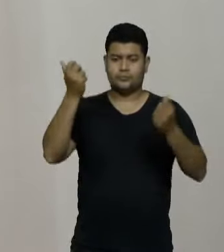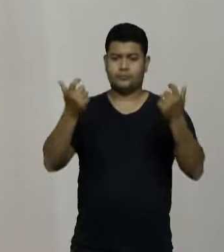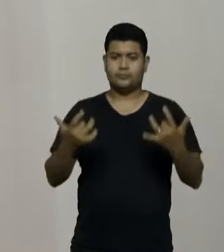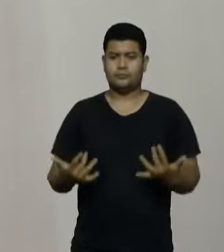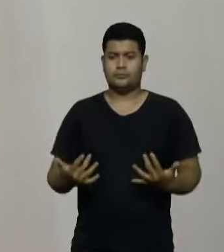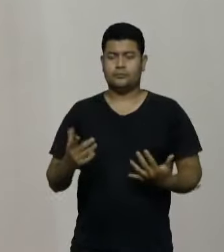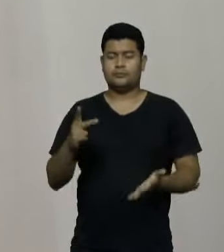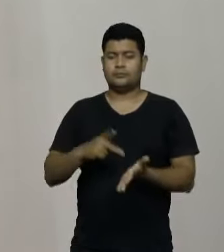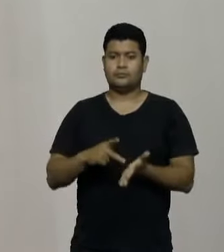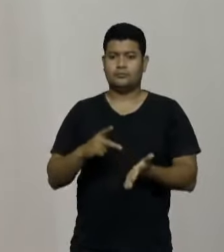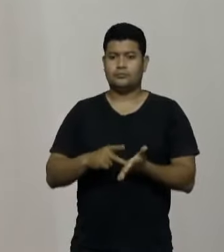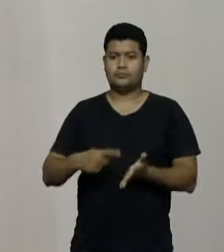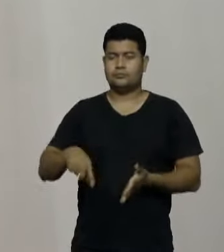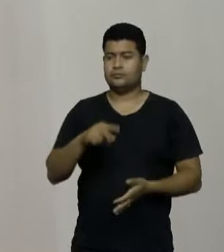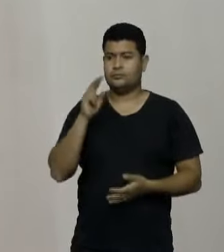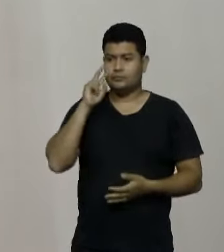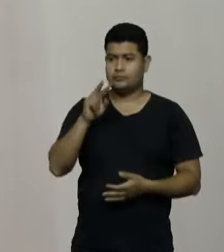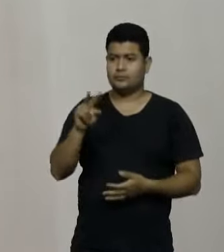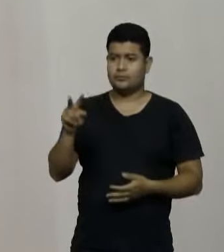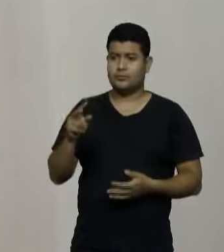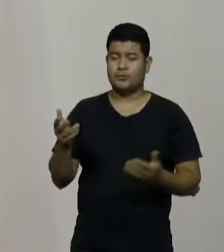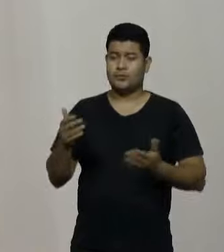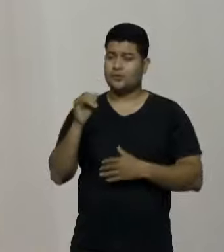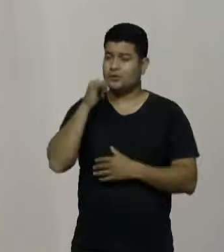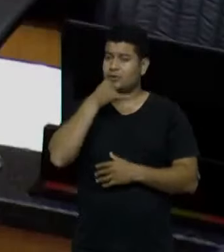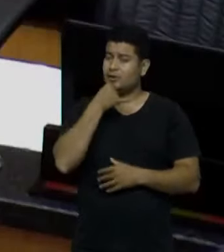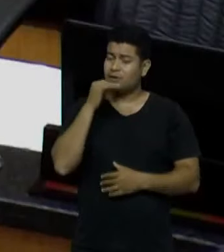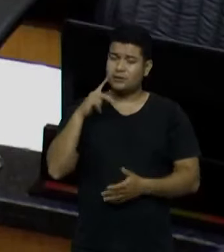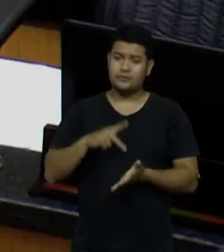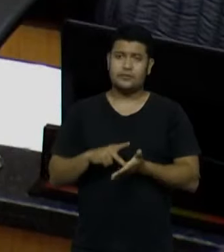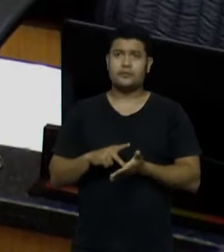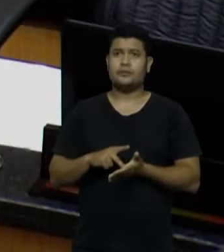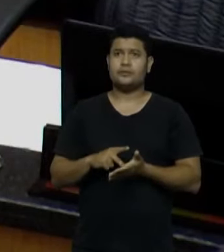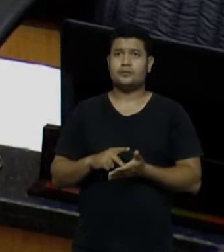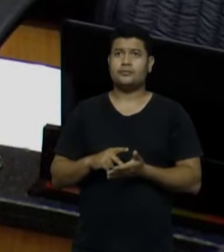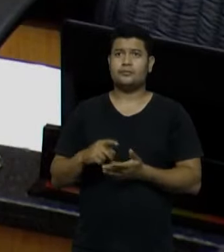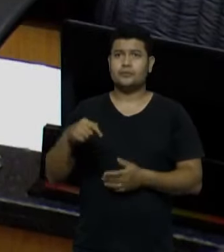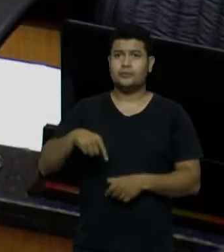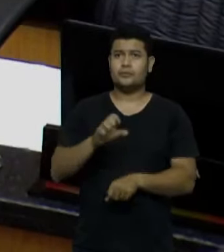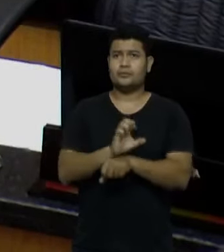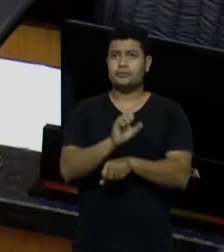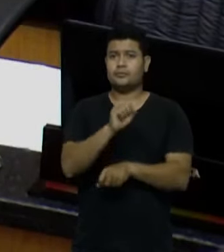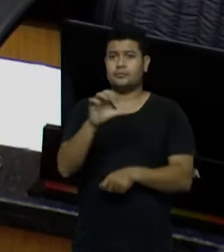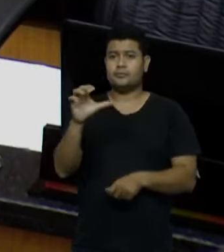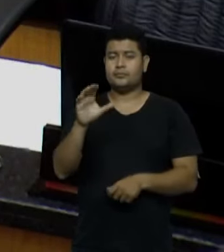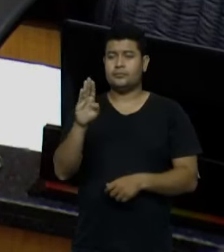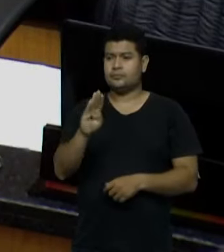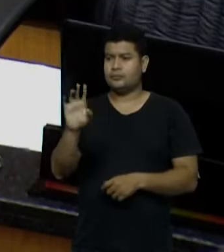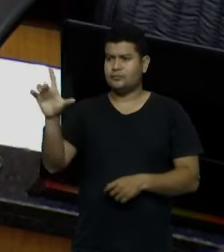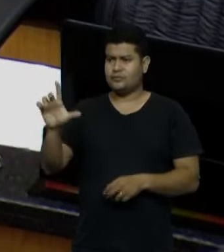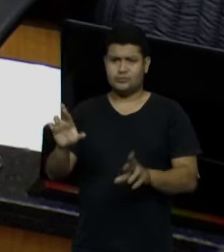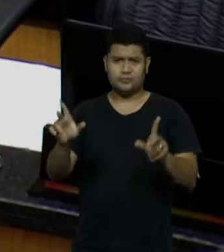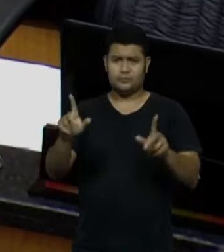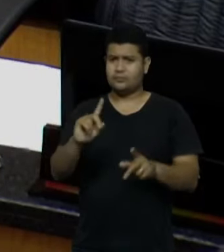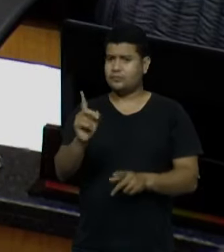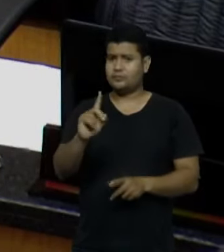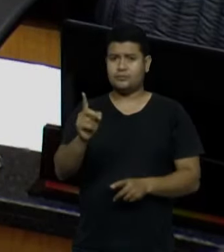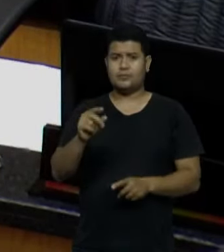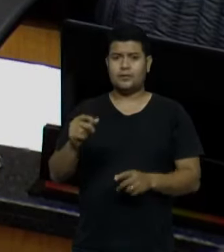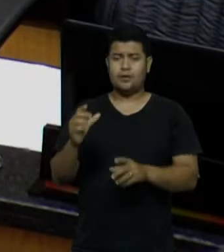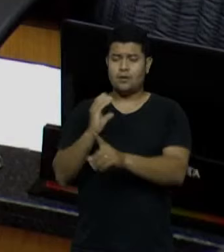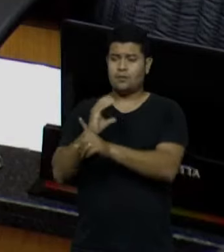a gente vivencia essa triste realidade hoje em nosso país, no nosso estado de Santa Catarina, em Blumenau não é diferente, nas comunidades carentes